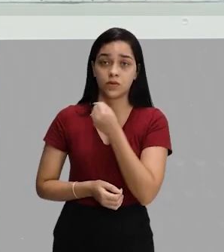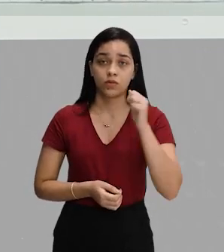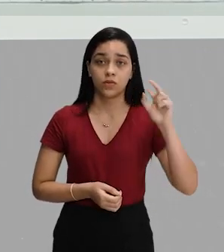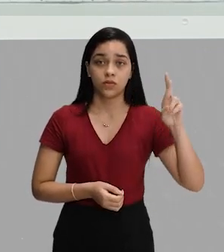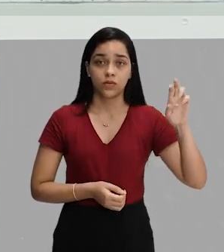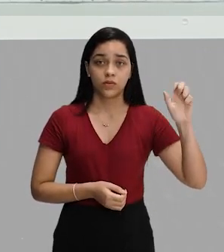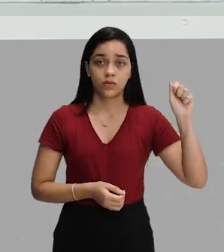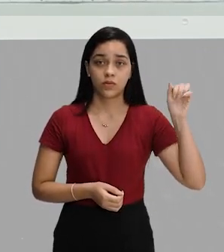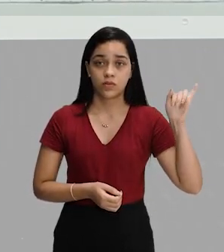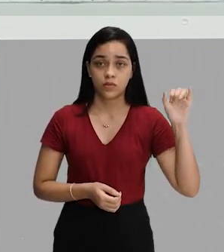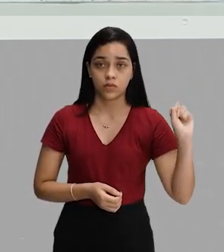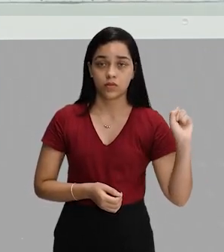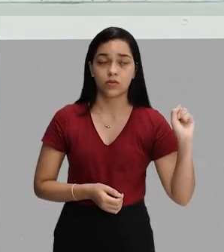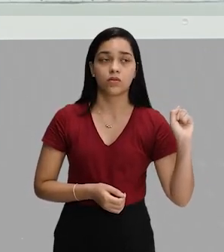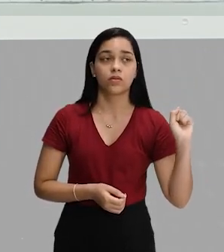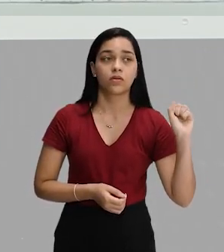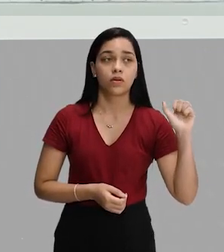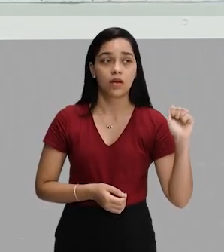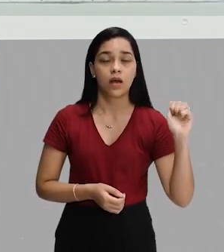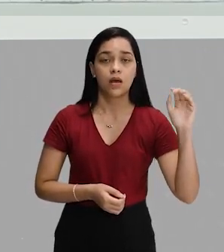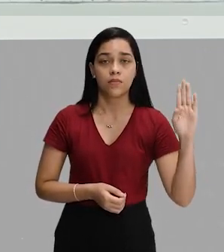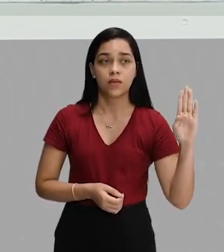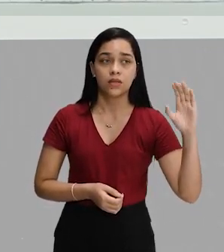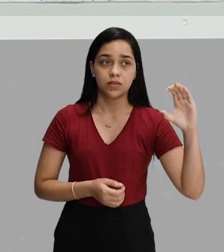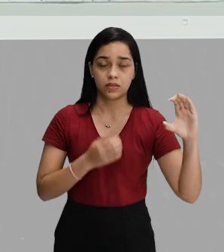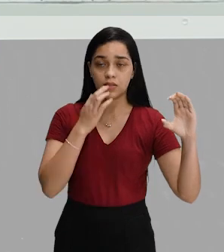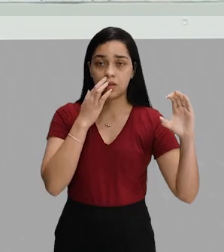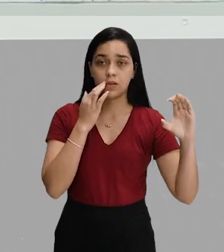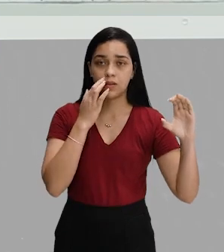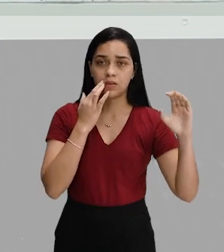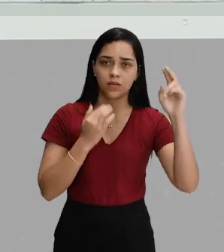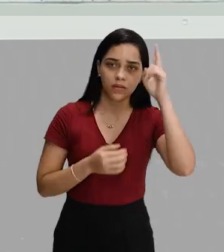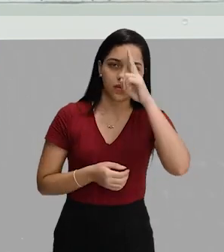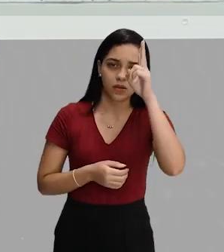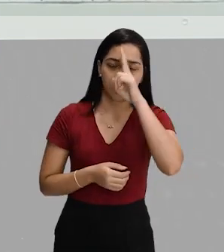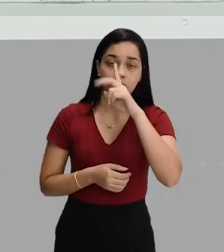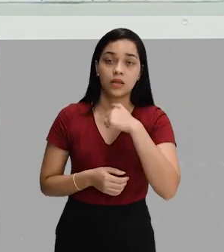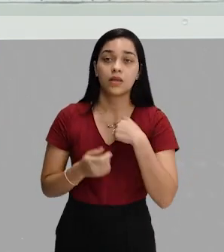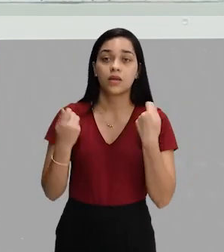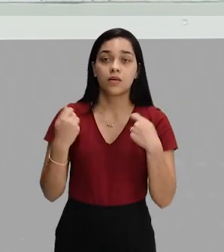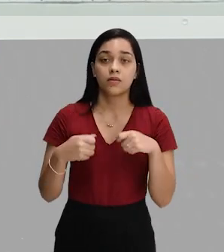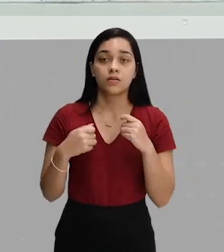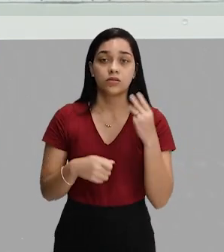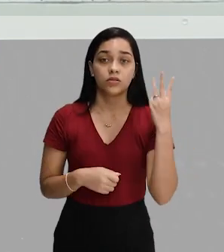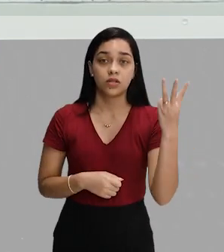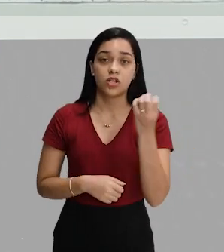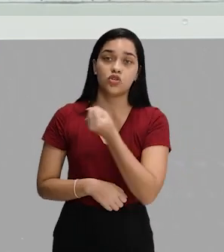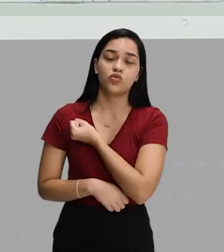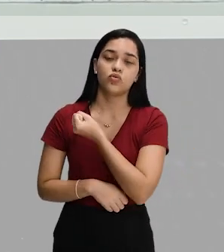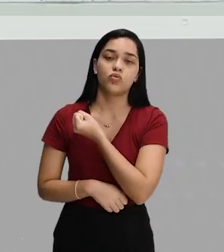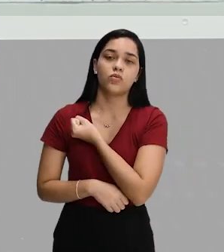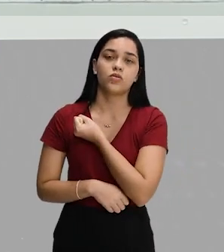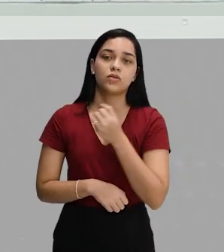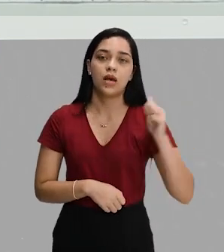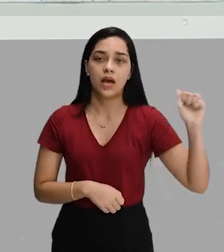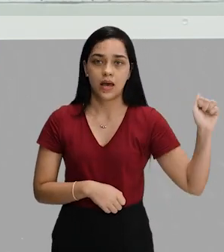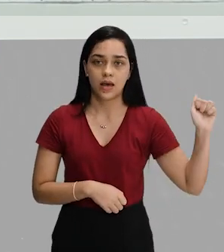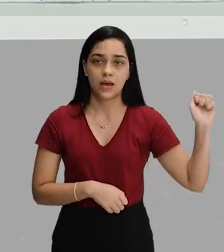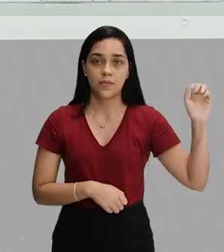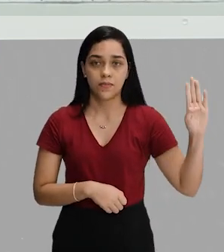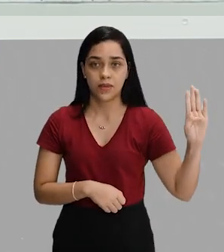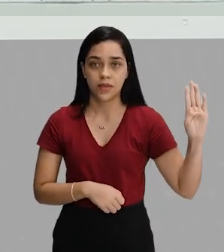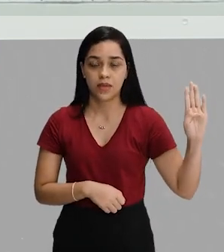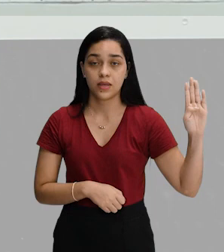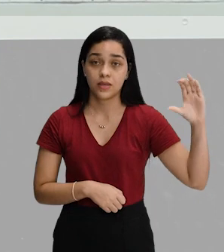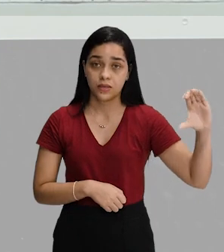reais A, B e C. Então, grave isso aqui, ó. Eu preciso de 3 números reais, A,